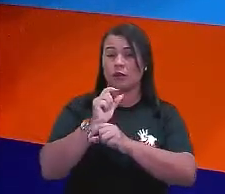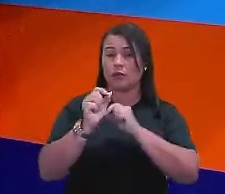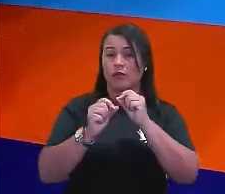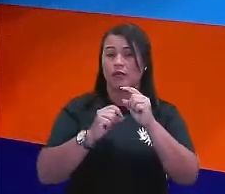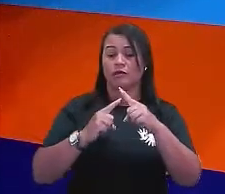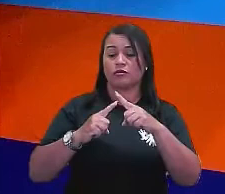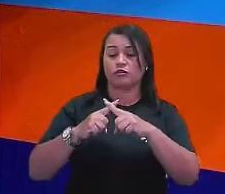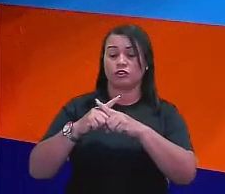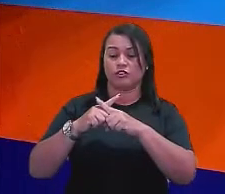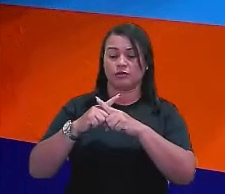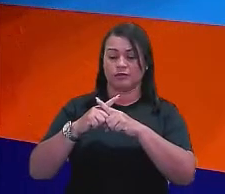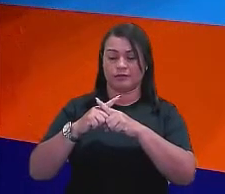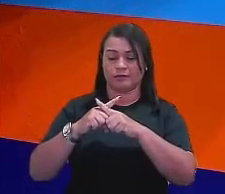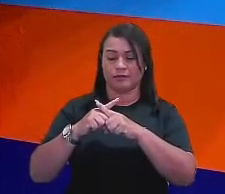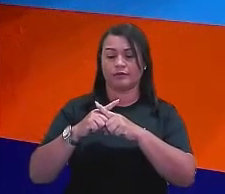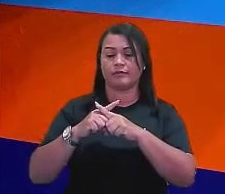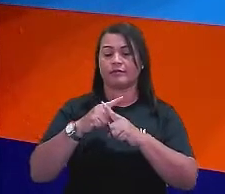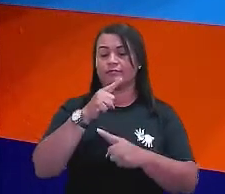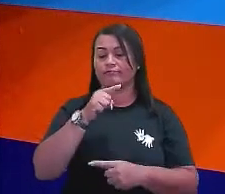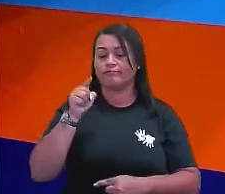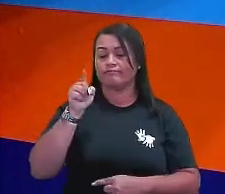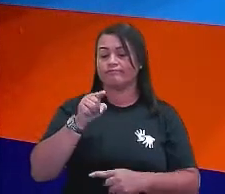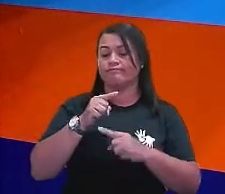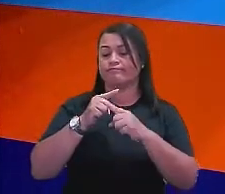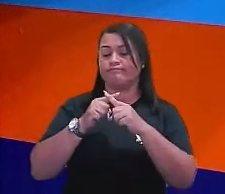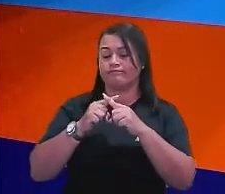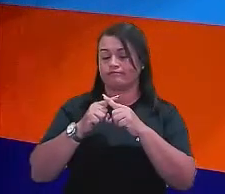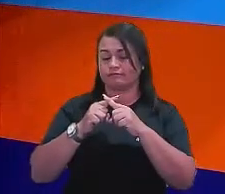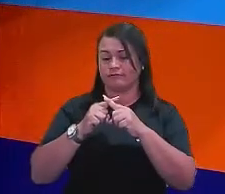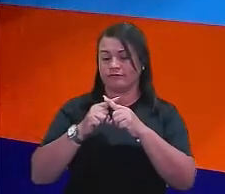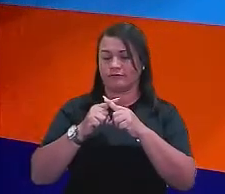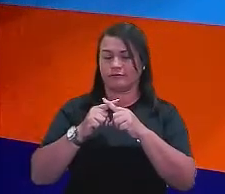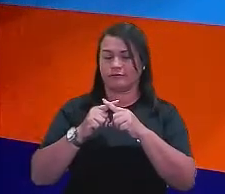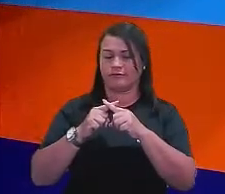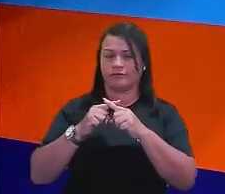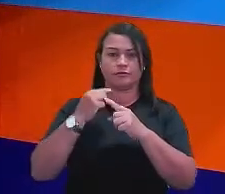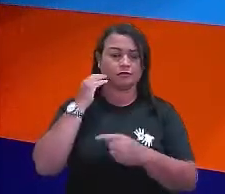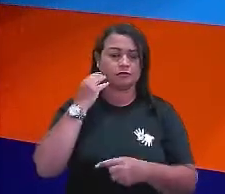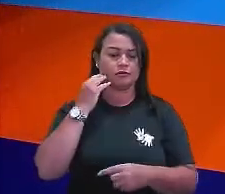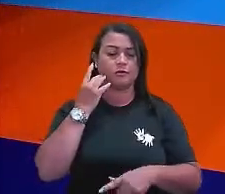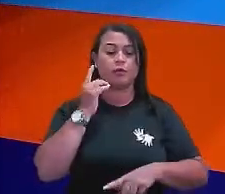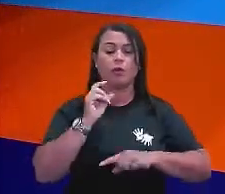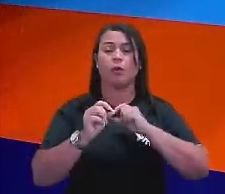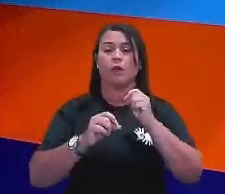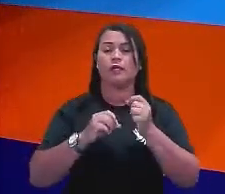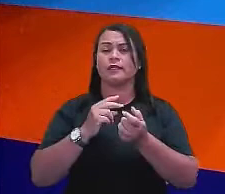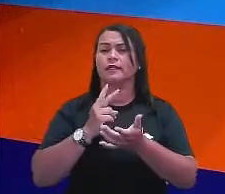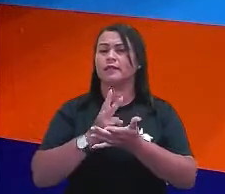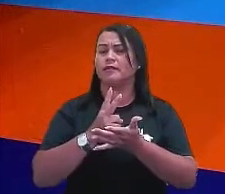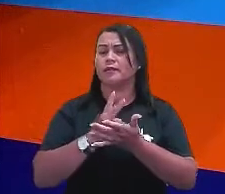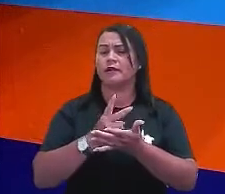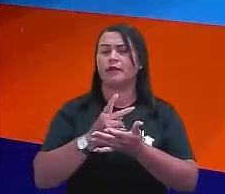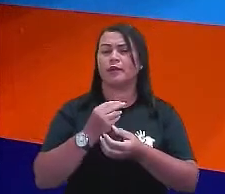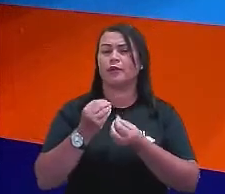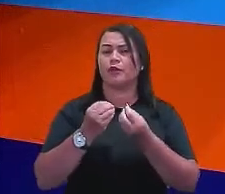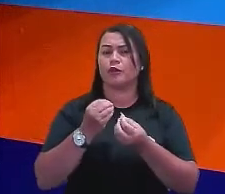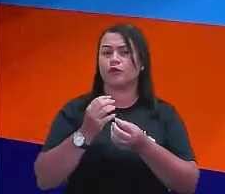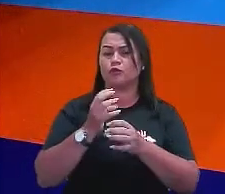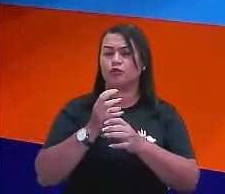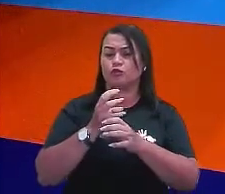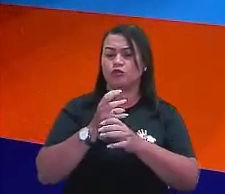que é o xizinho, tá certo? Então, aqui, ó, o símbolo da multiplicação. E aí, toda vez que eu tiver ideias de